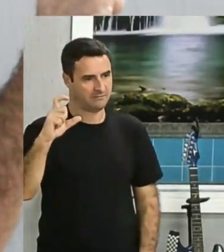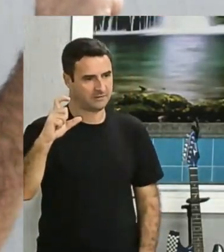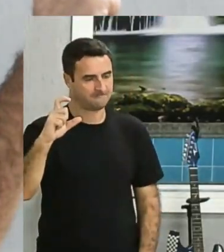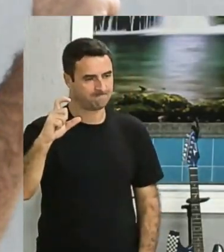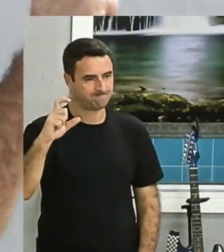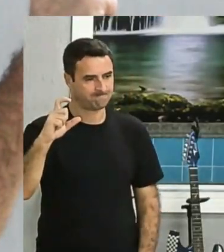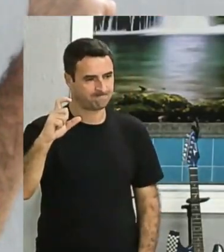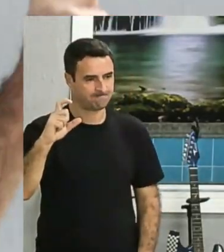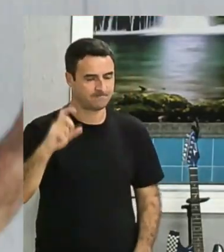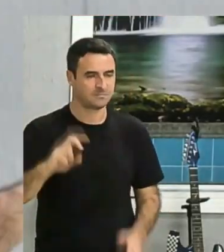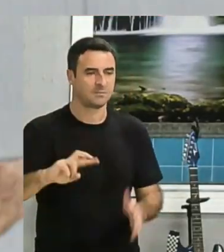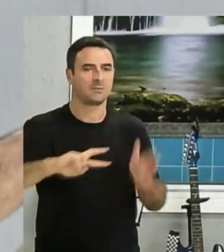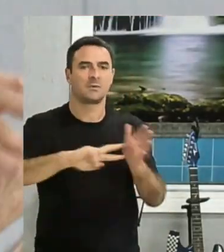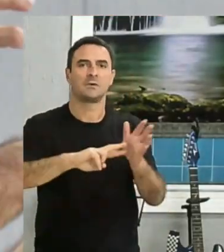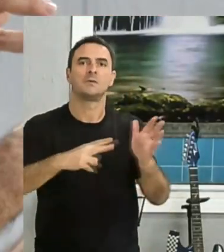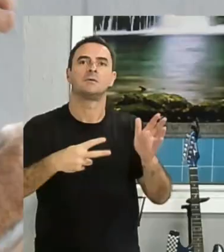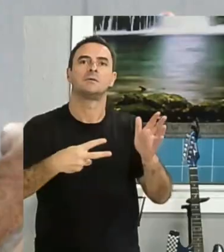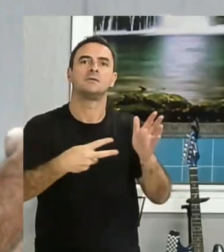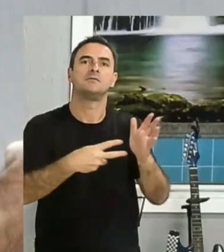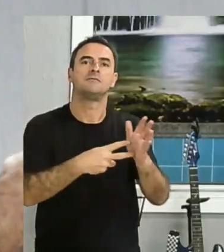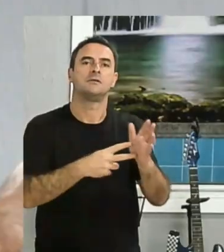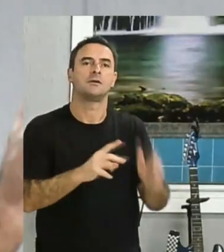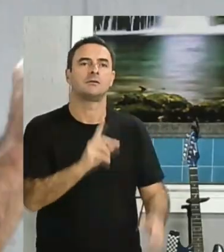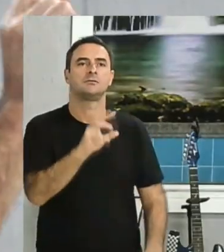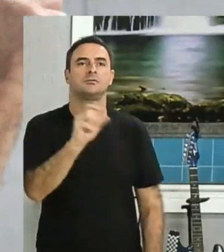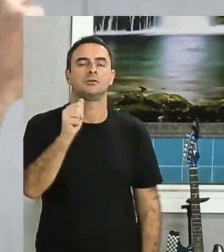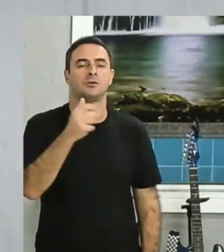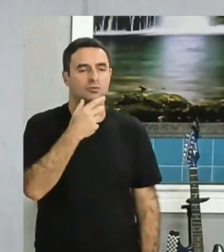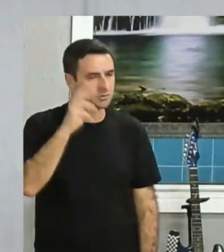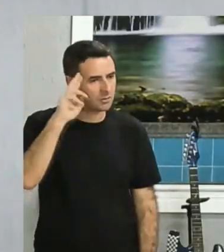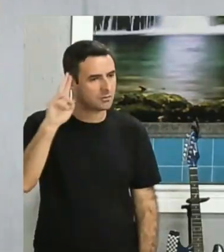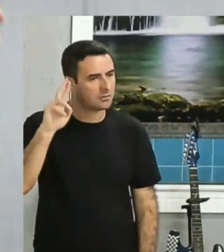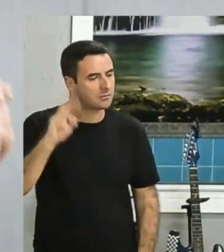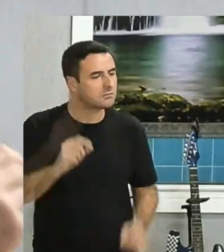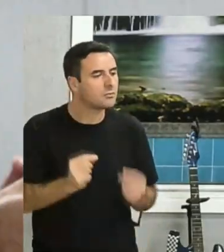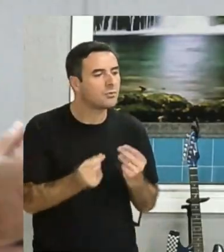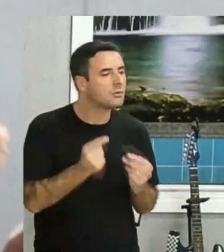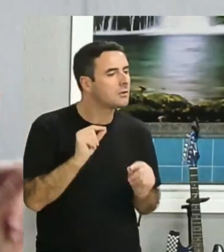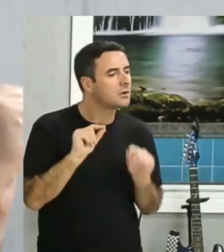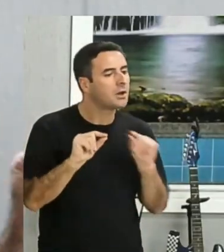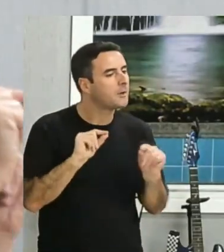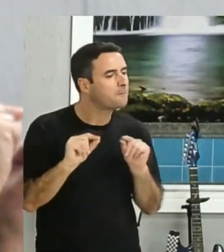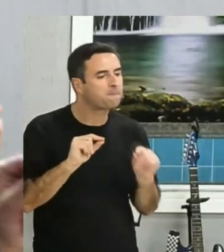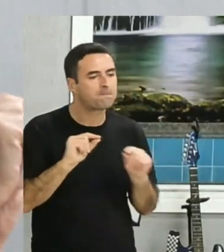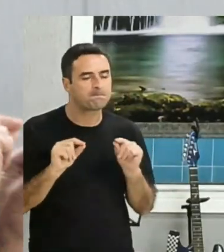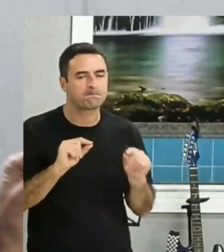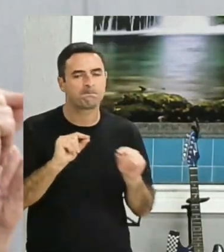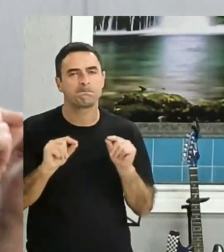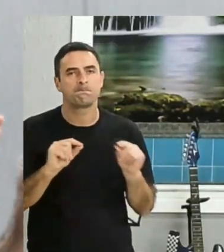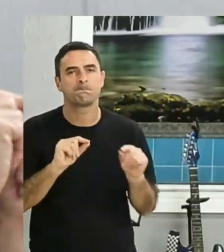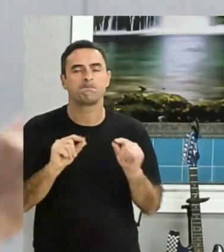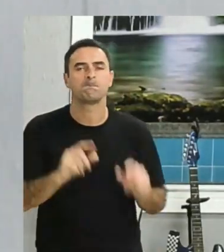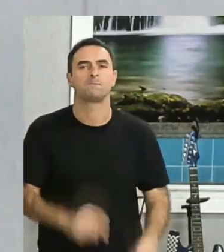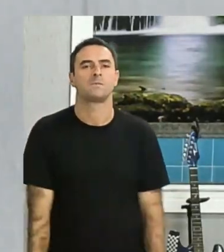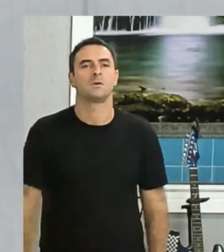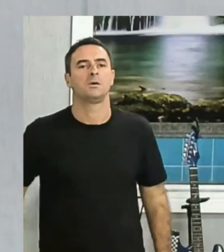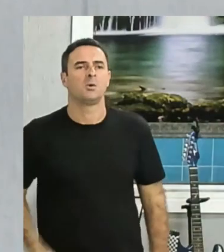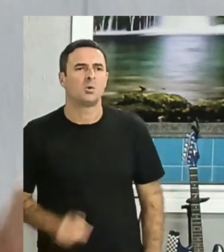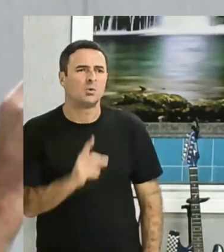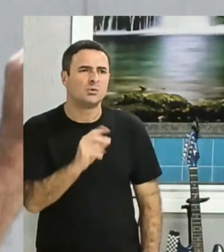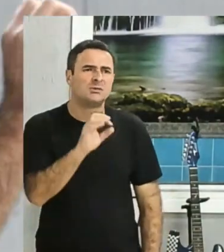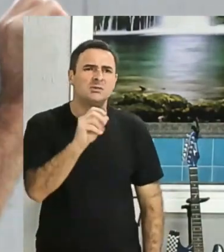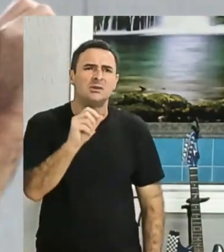ou emera, dia do Senhor. Quando vai se referir àquele dia do Senhor,